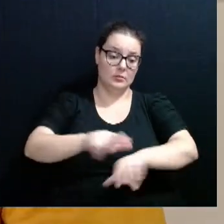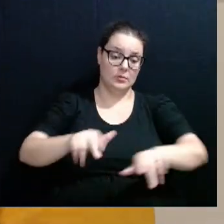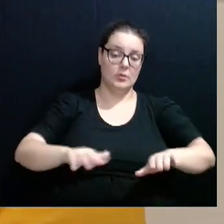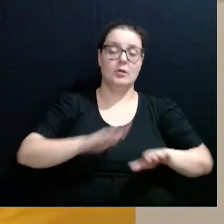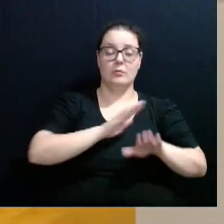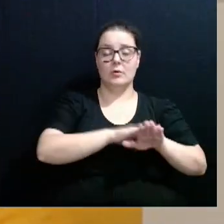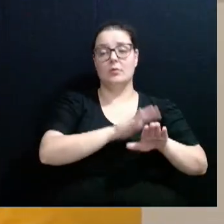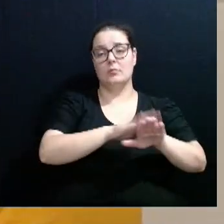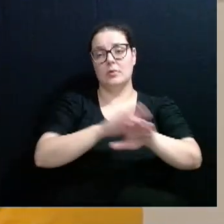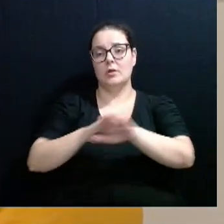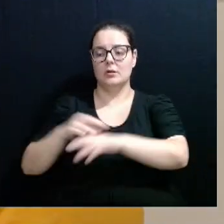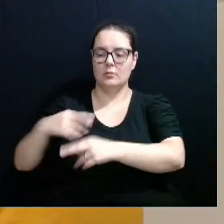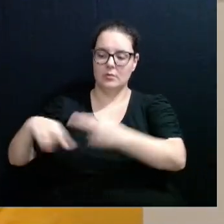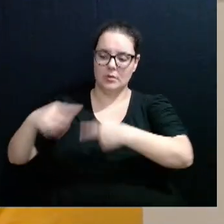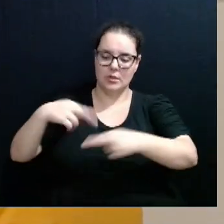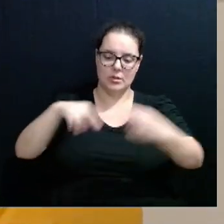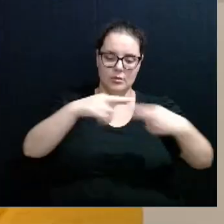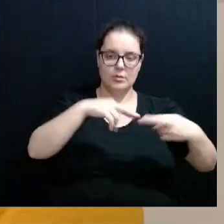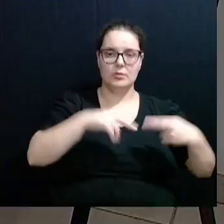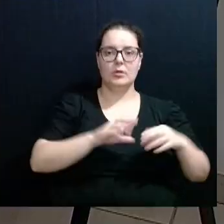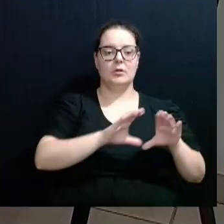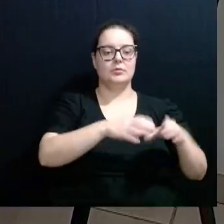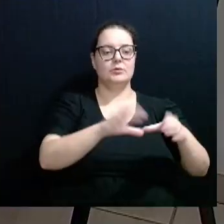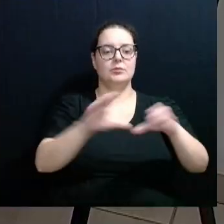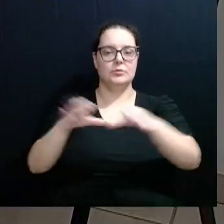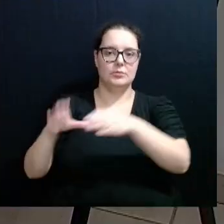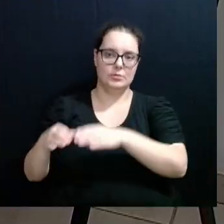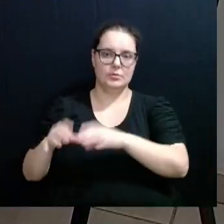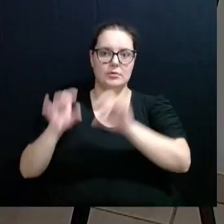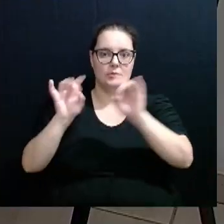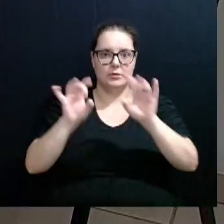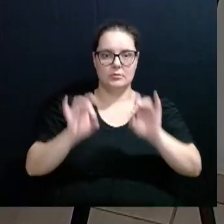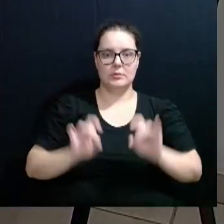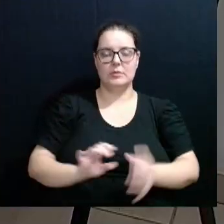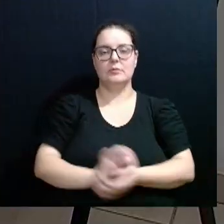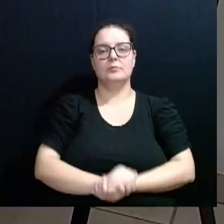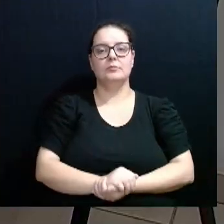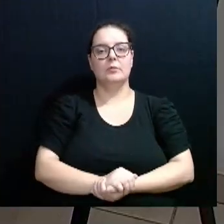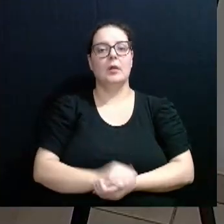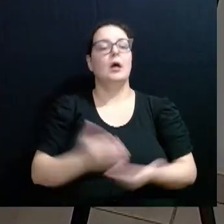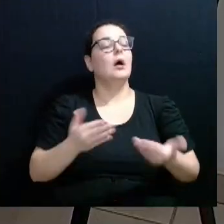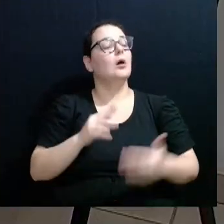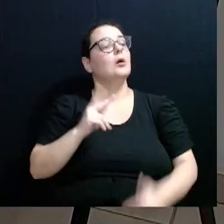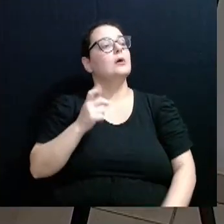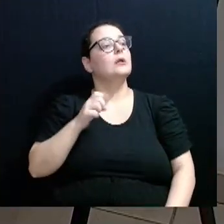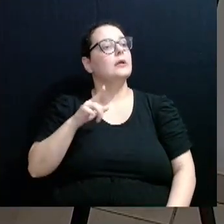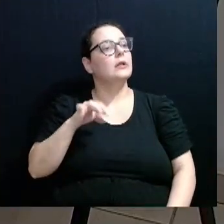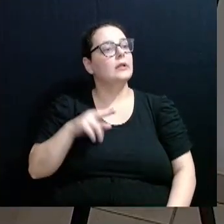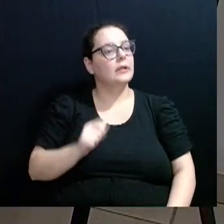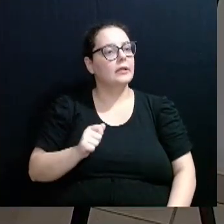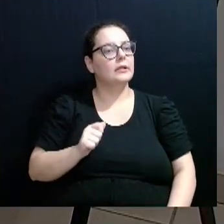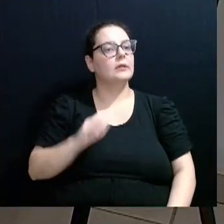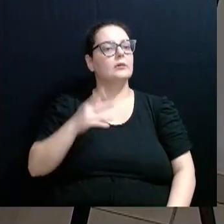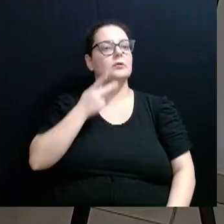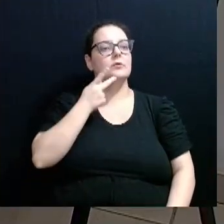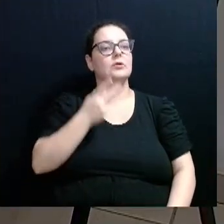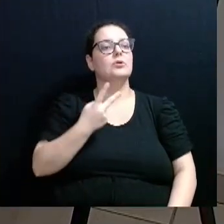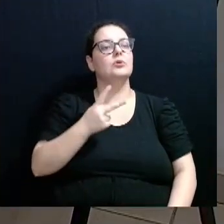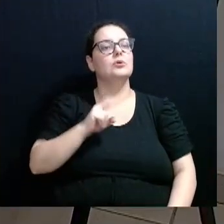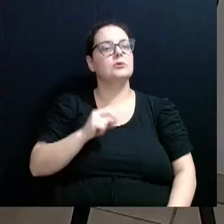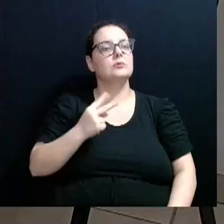relacionadas a esses grupos, especificamente. Agora, Helena, quando você diz, olha, 2022 eu cheguei